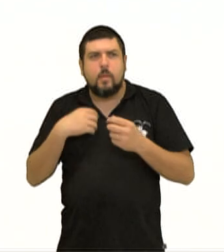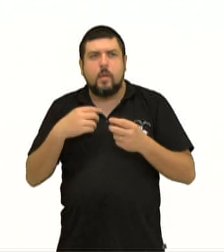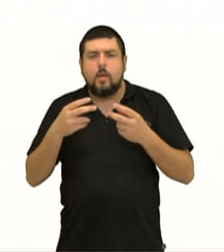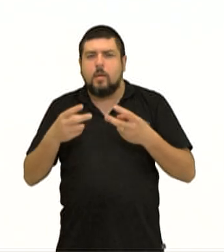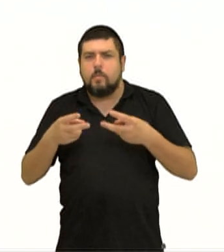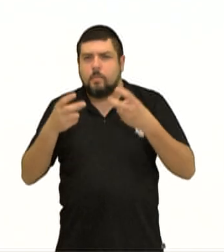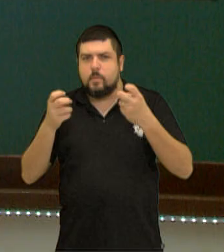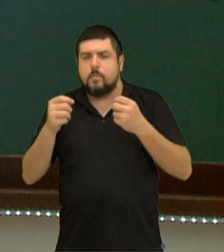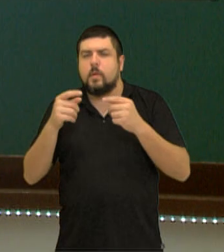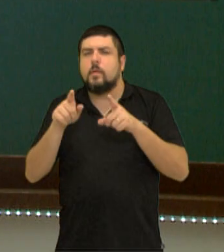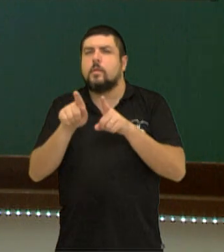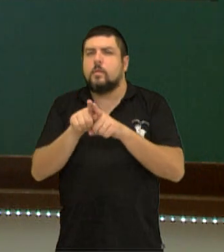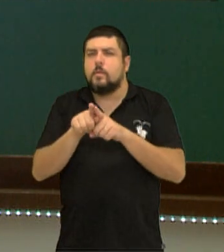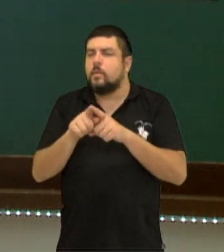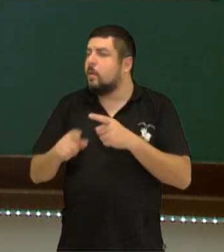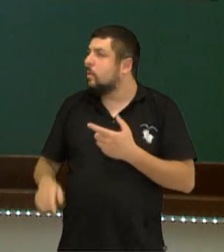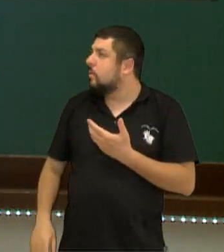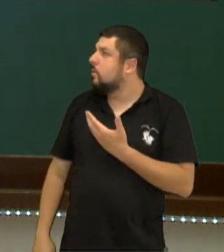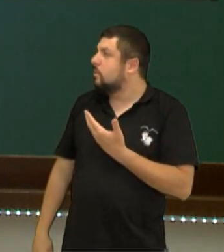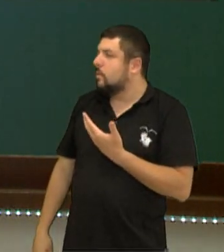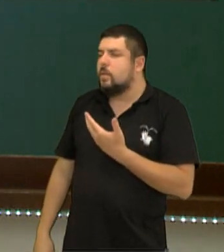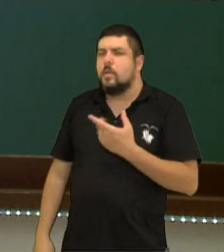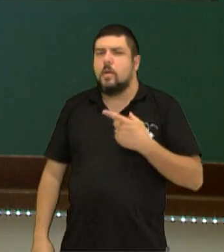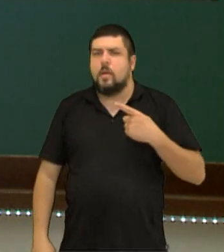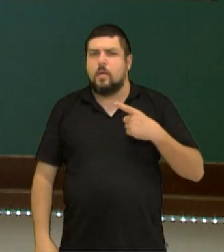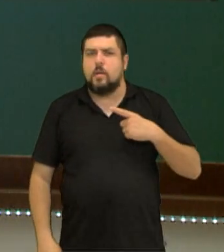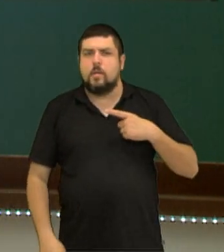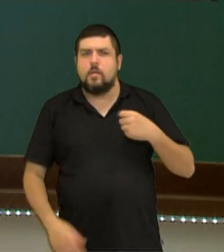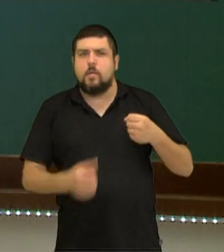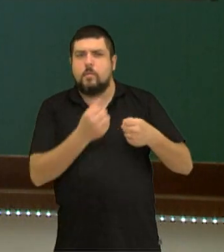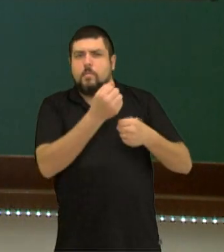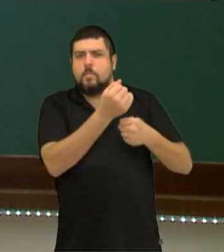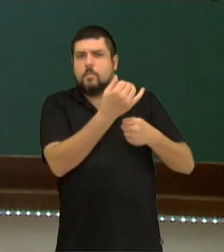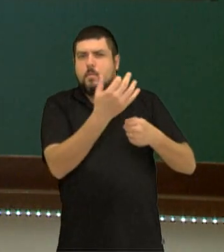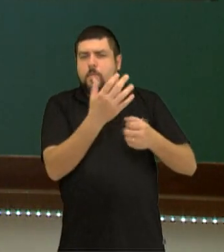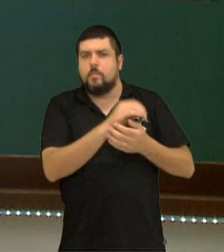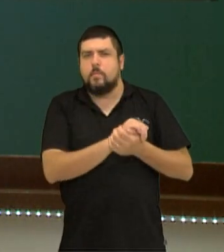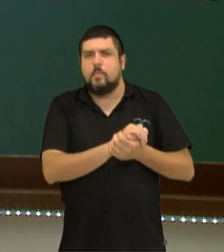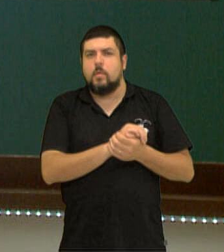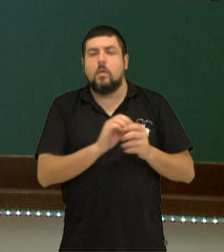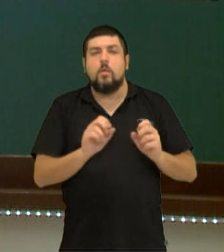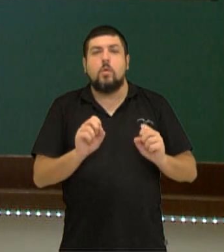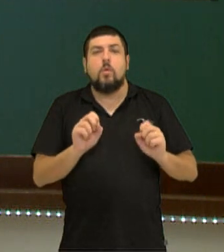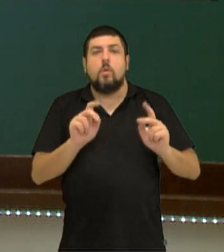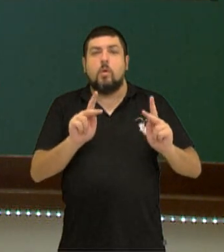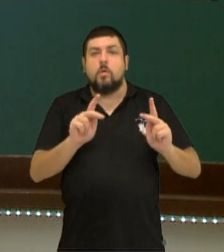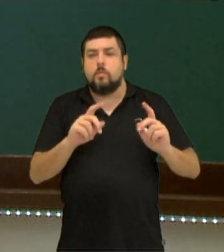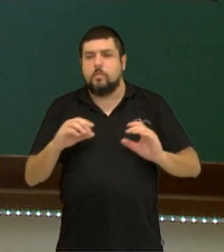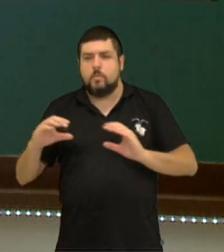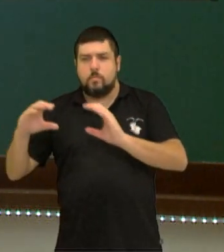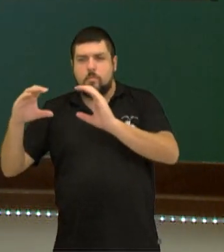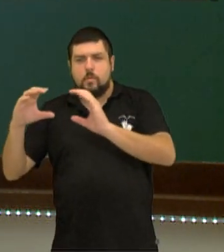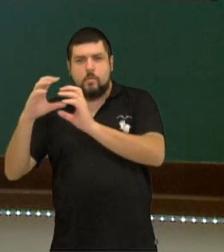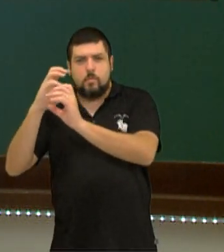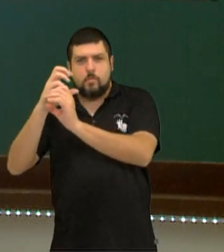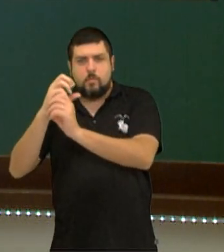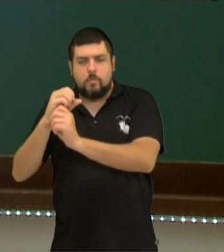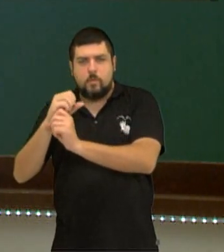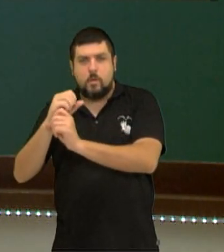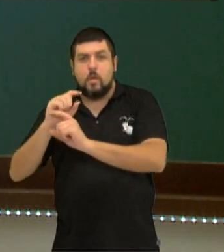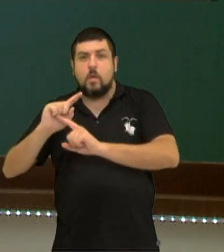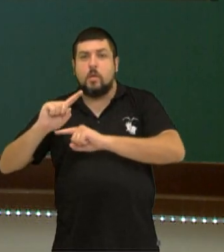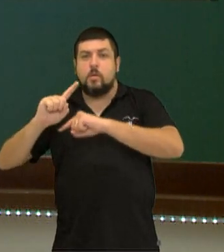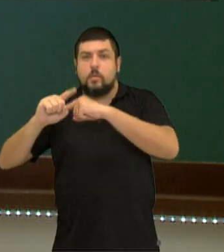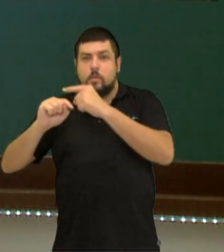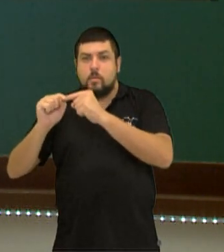aqui também temos potências. Depois que a gente resolve o que está dentro do parênteses, aí sim, aí eu